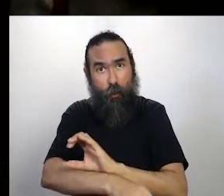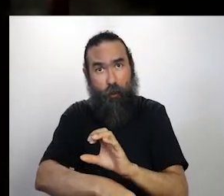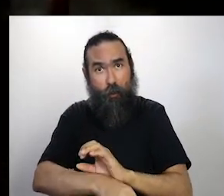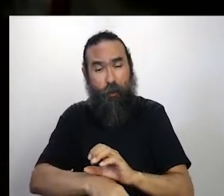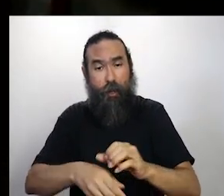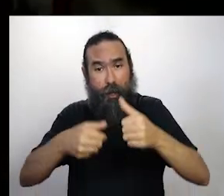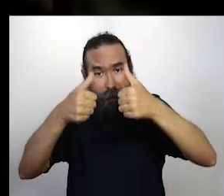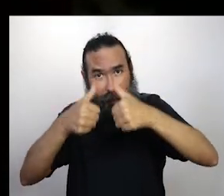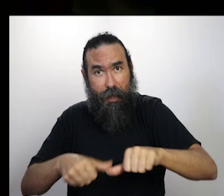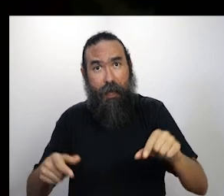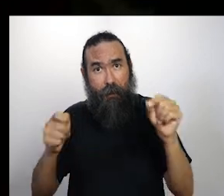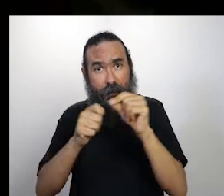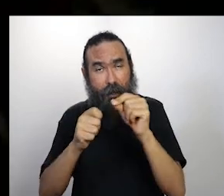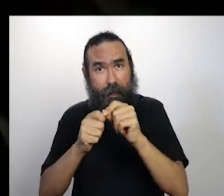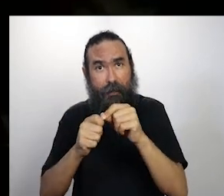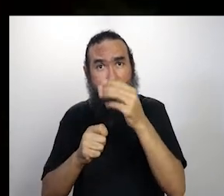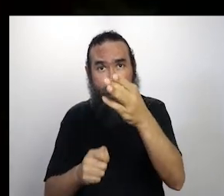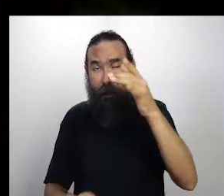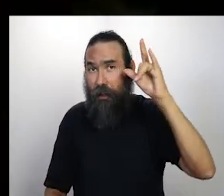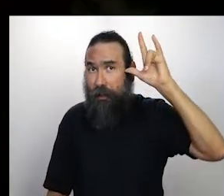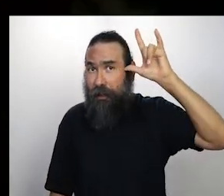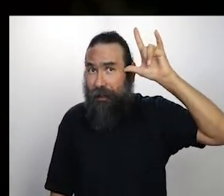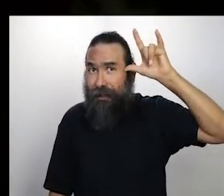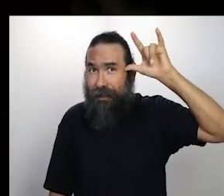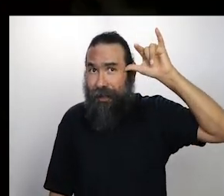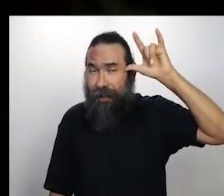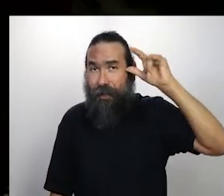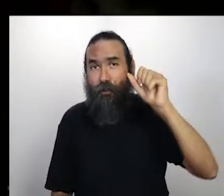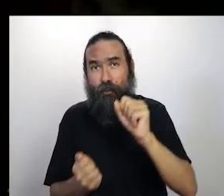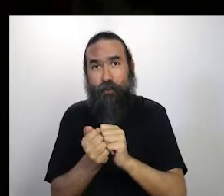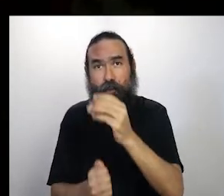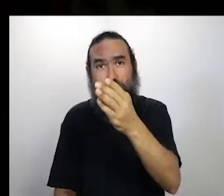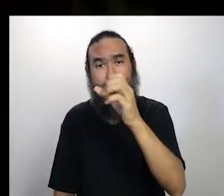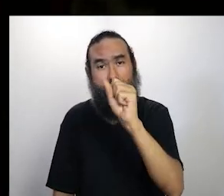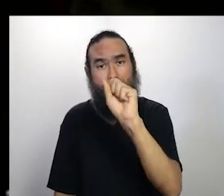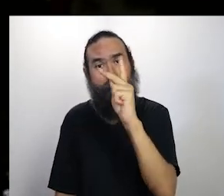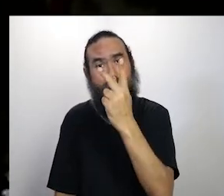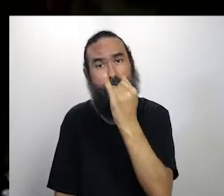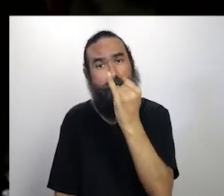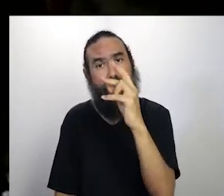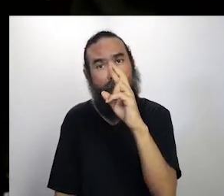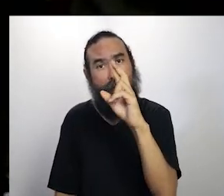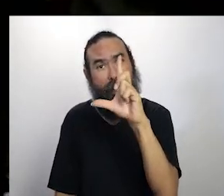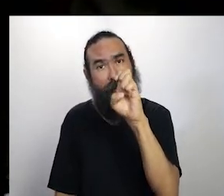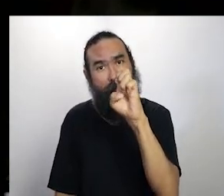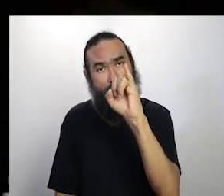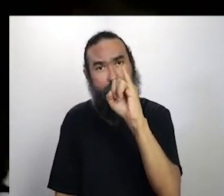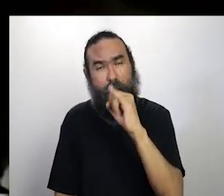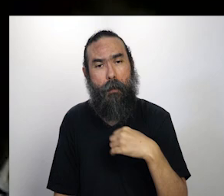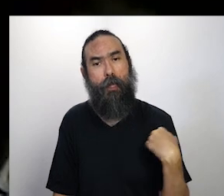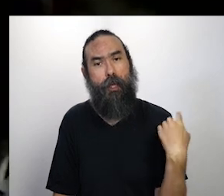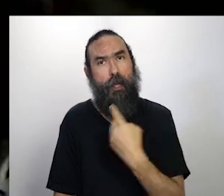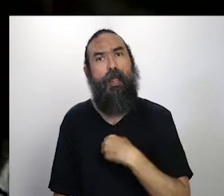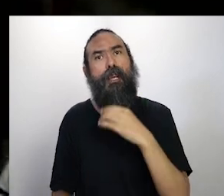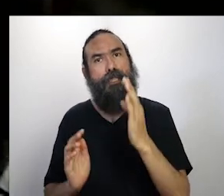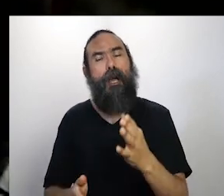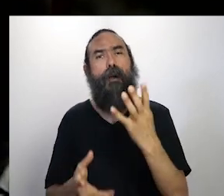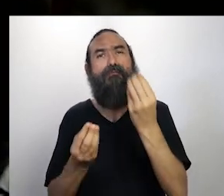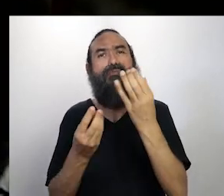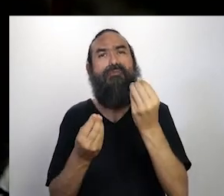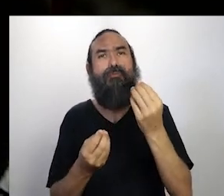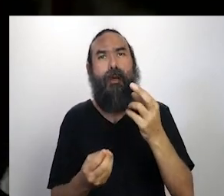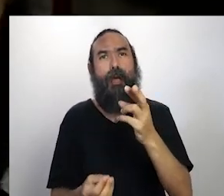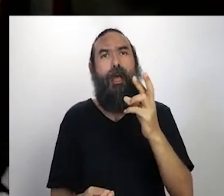Instagram do Instituto Chile de Curnan Krenak. E a gente já teve participação de diversas